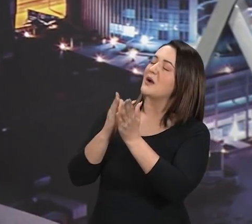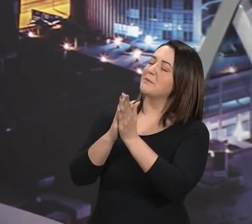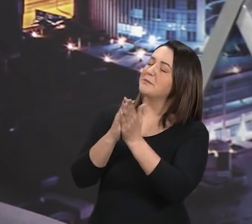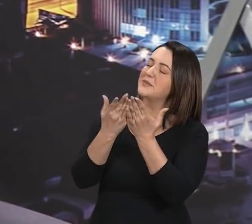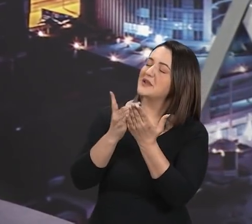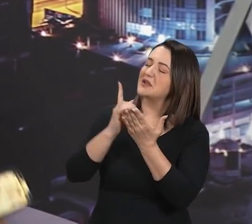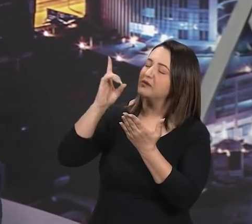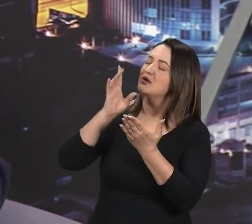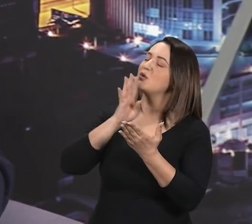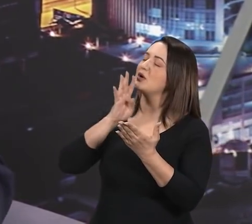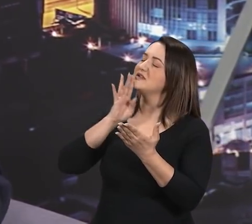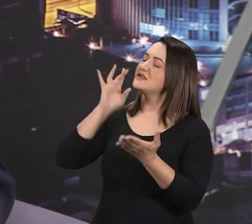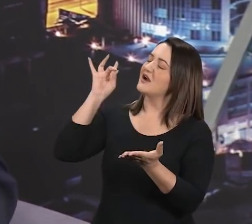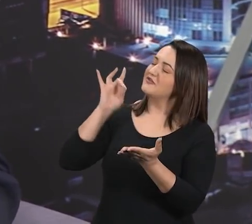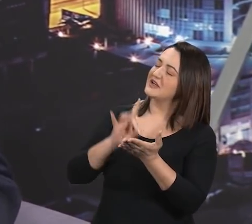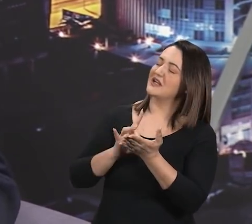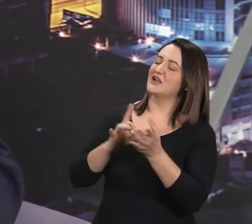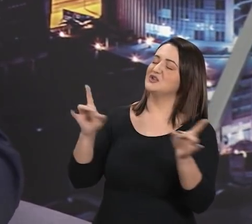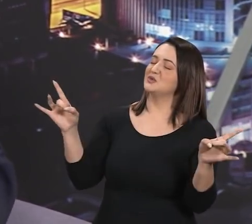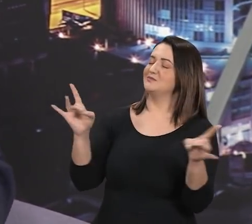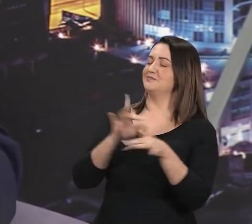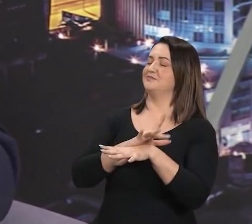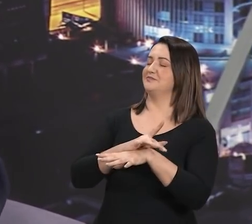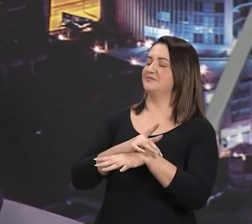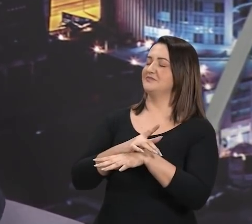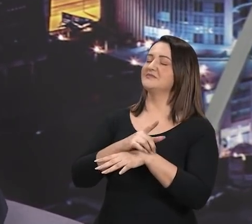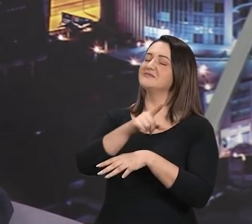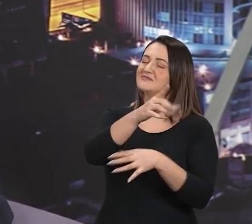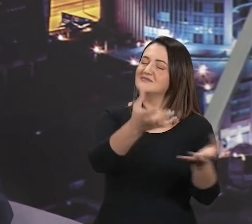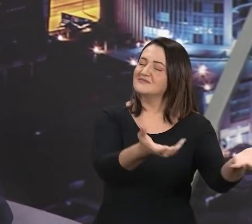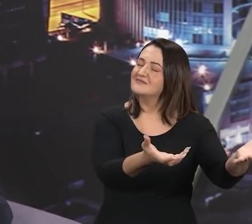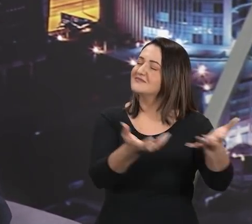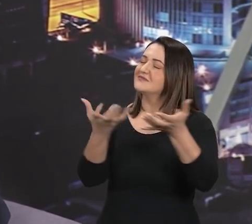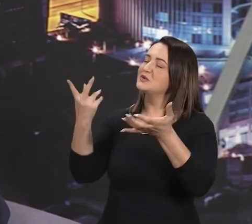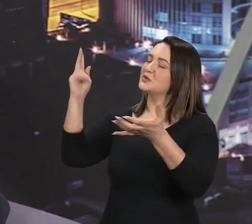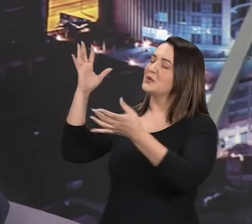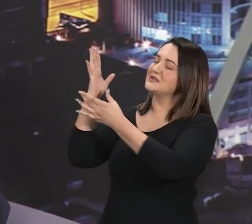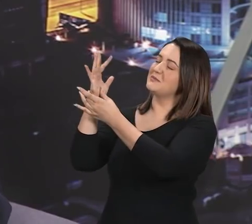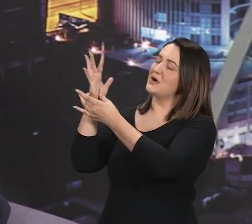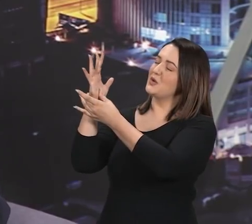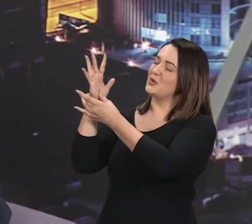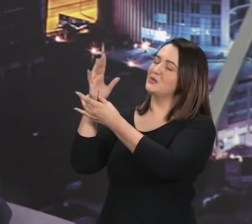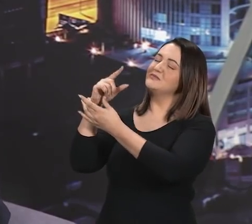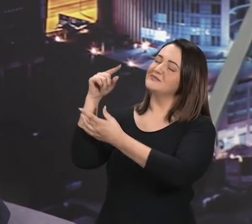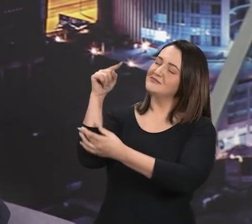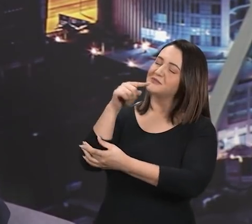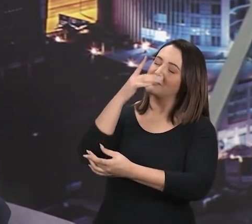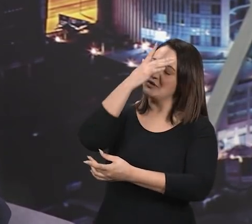desejosa de estudar mais a Bíblia e conhecer a verdade completa. Eu